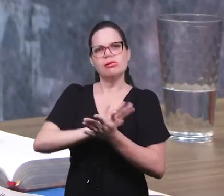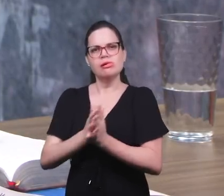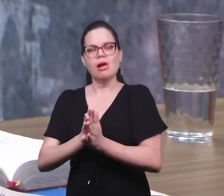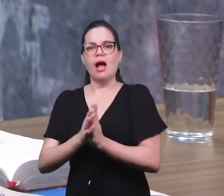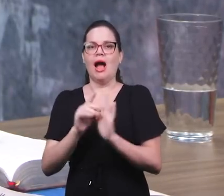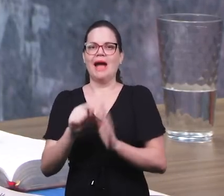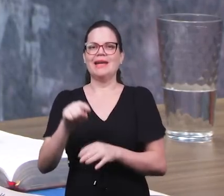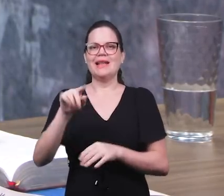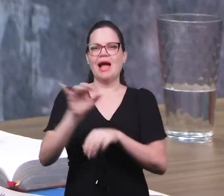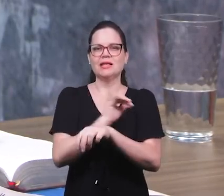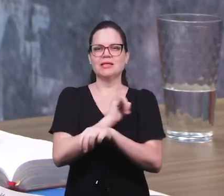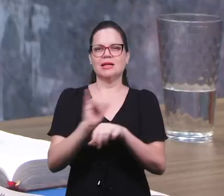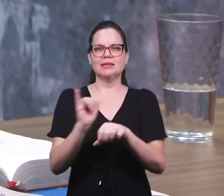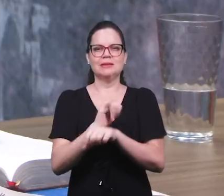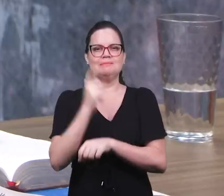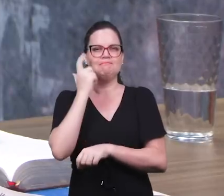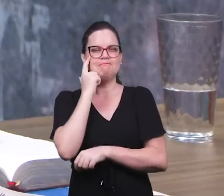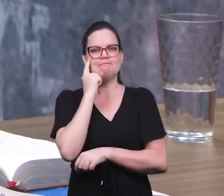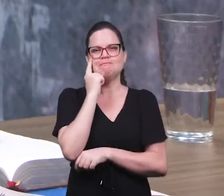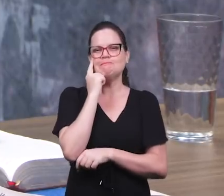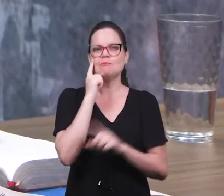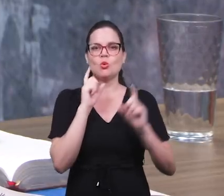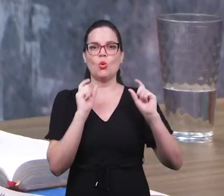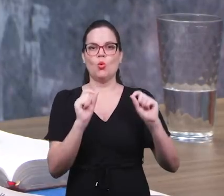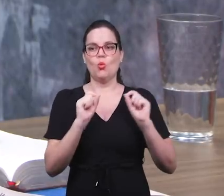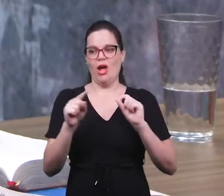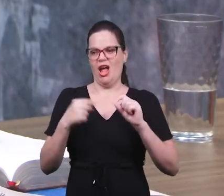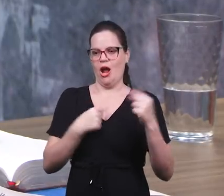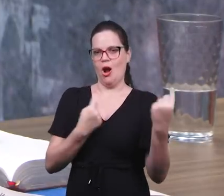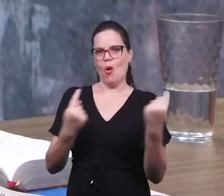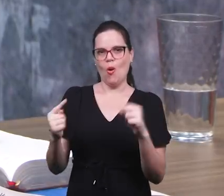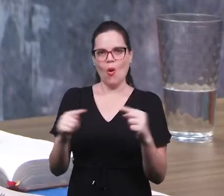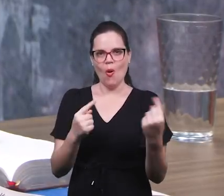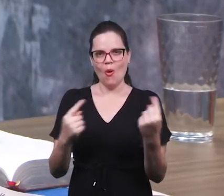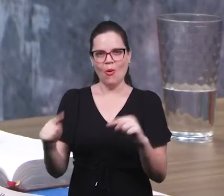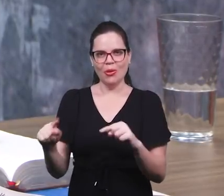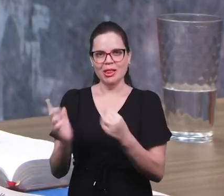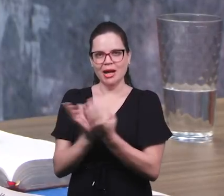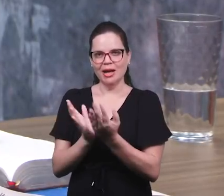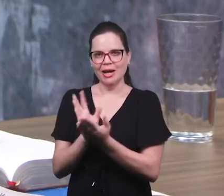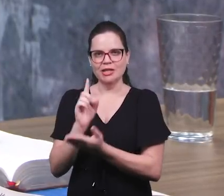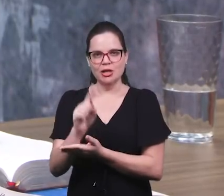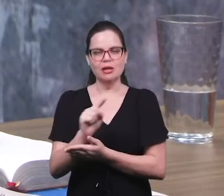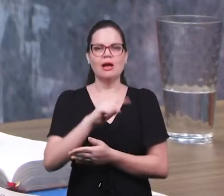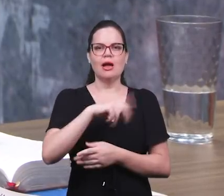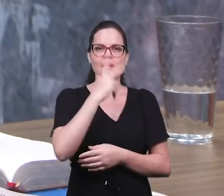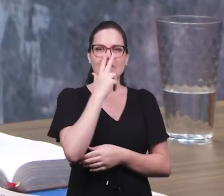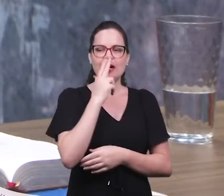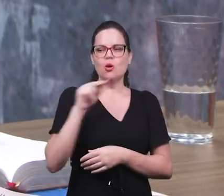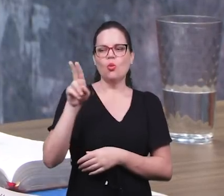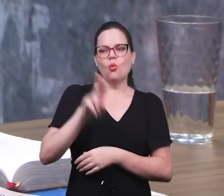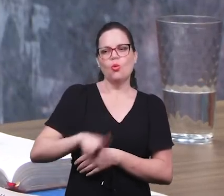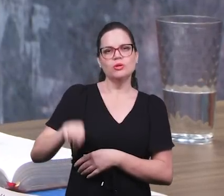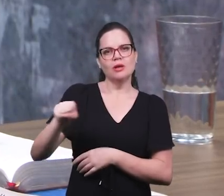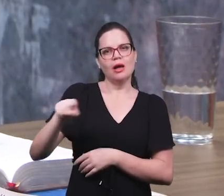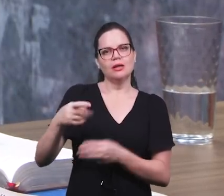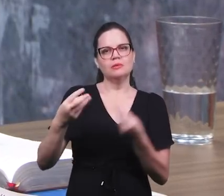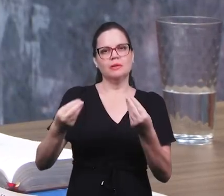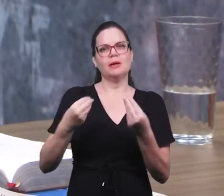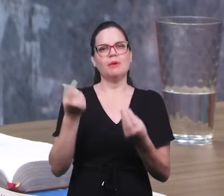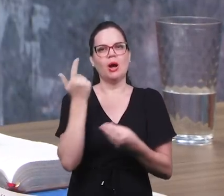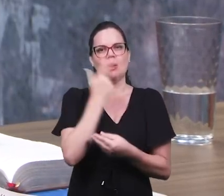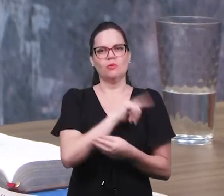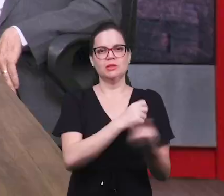com os cristãos para amalgamar, né, apoio, para criar um fato novo ali que pudesse ser usado até para se manter no